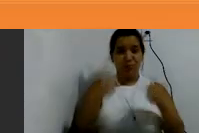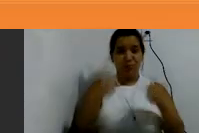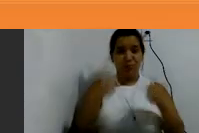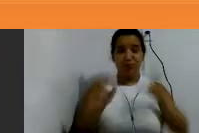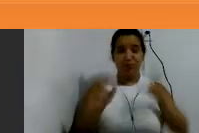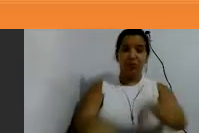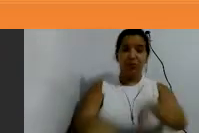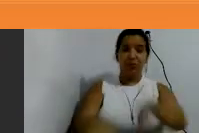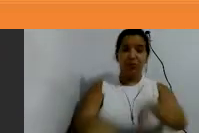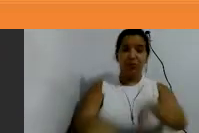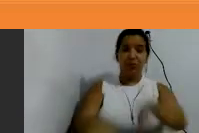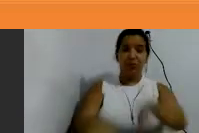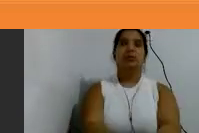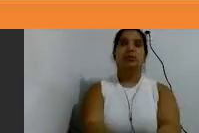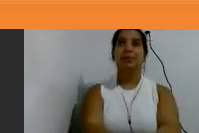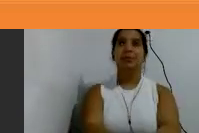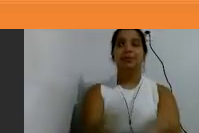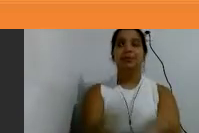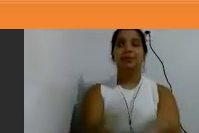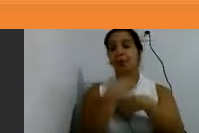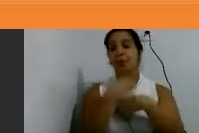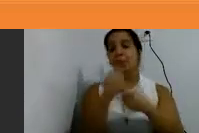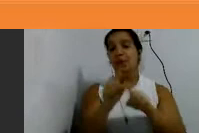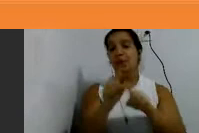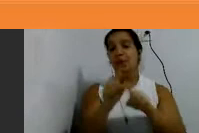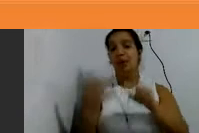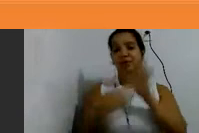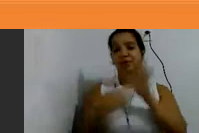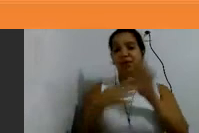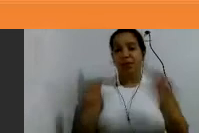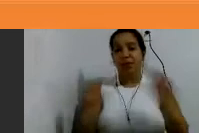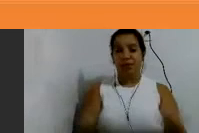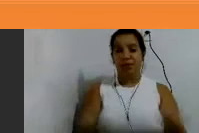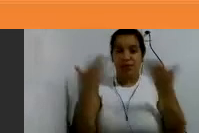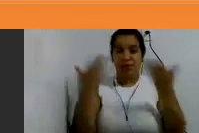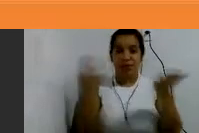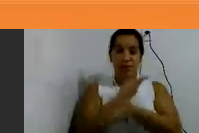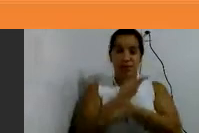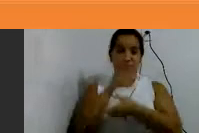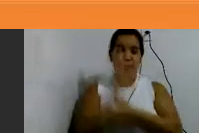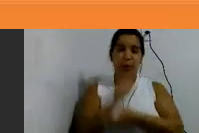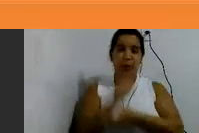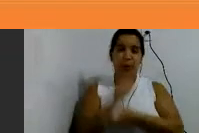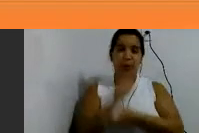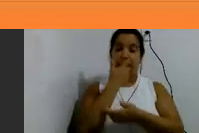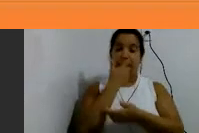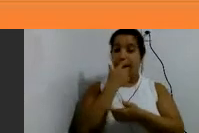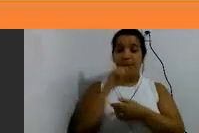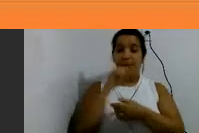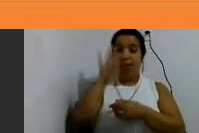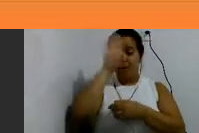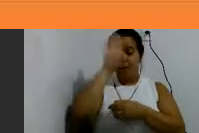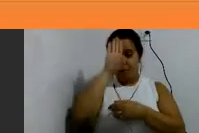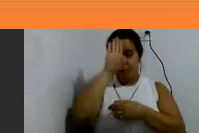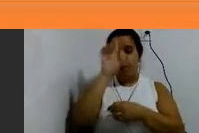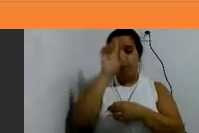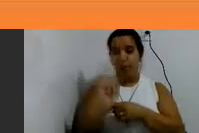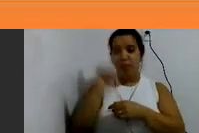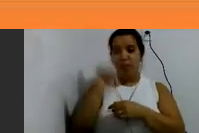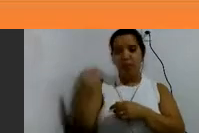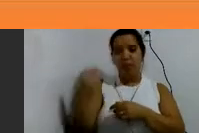Entendi. assintomático até um certo ponto de infecção. Então, aqui, ó, tem um pico febril, depois ele melhora. Então, aqui pode ser que ele